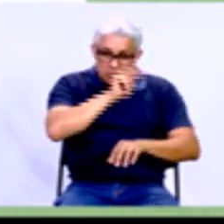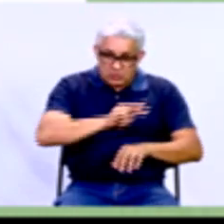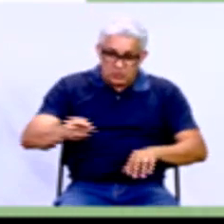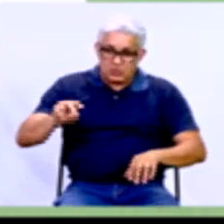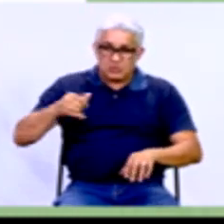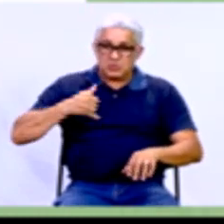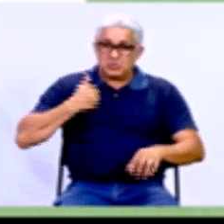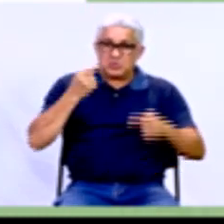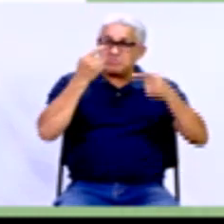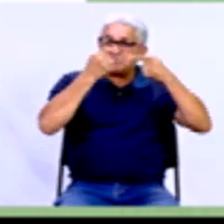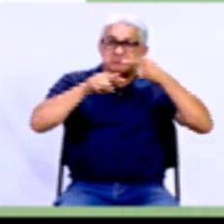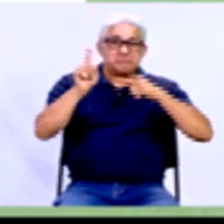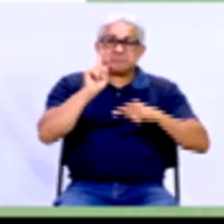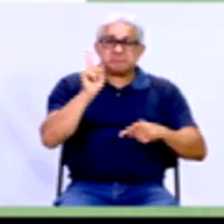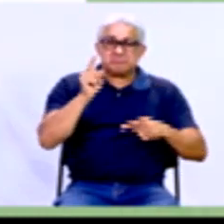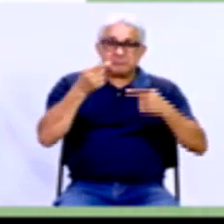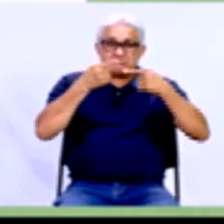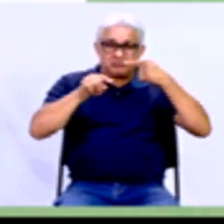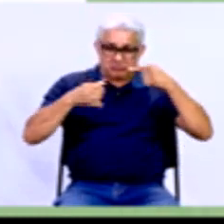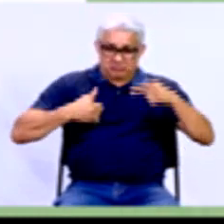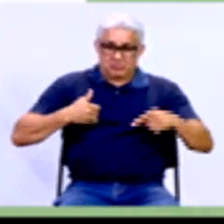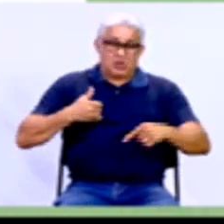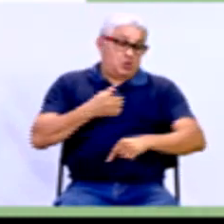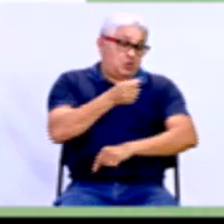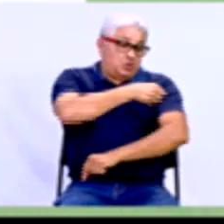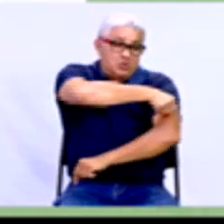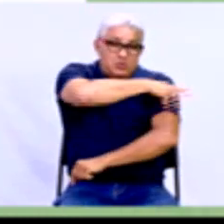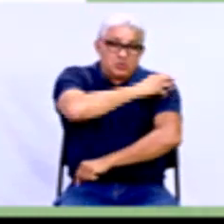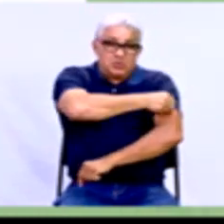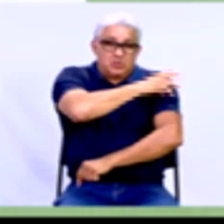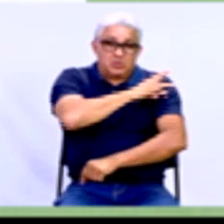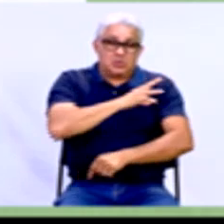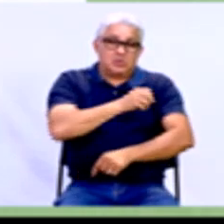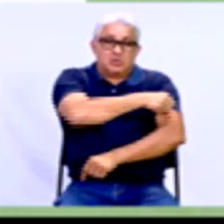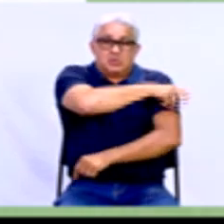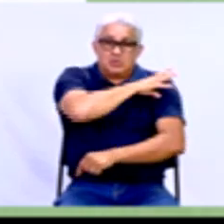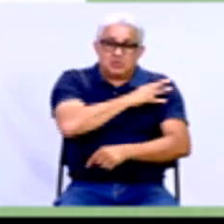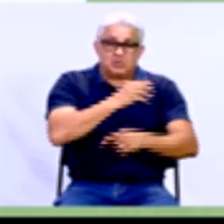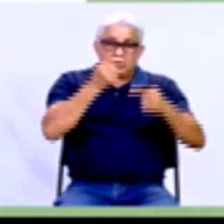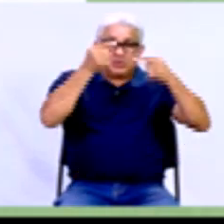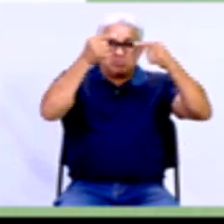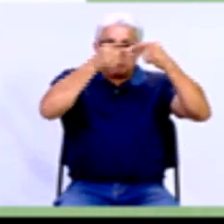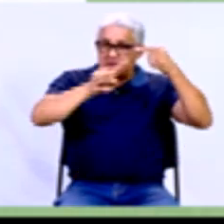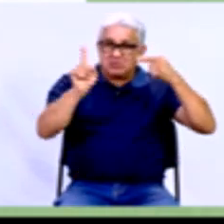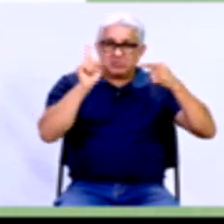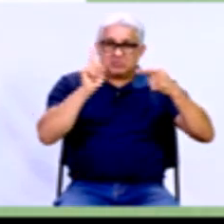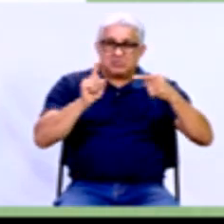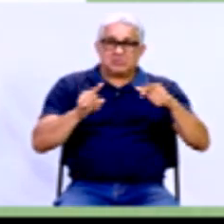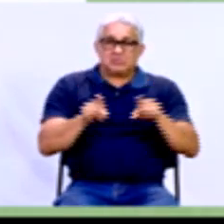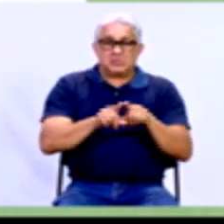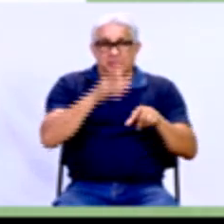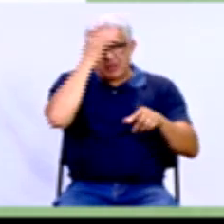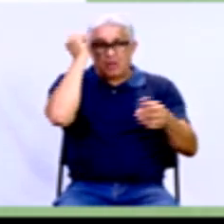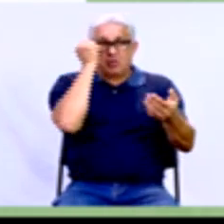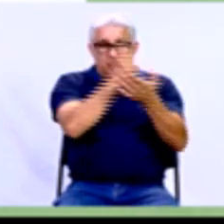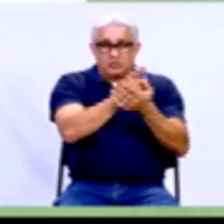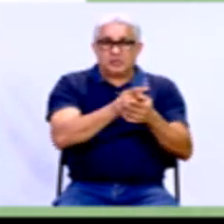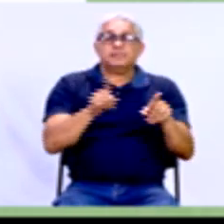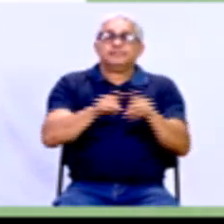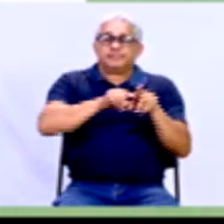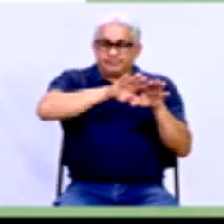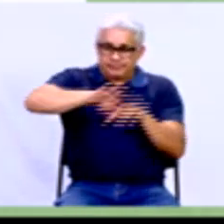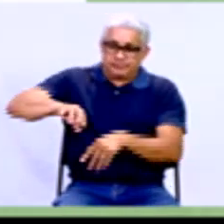tem nada a ver para a pessoa fazer ou não compras pela internet. Não tem correlação. Idade e